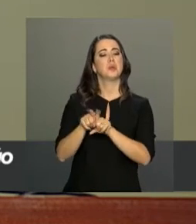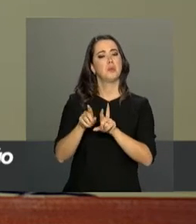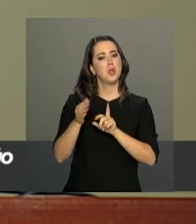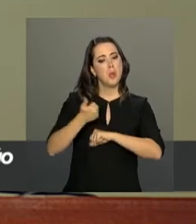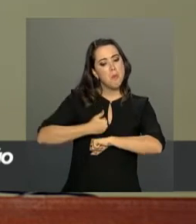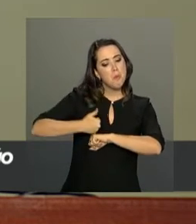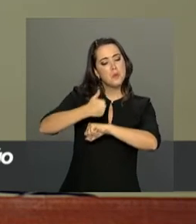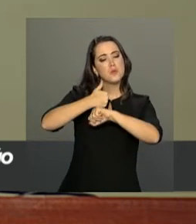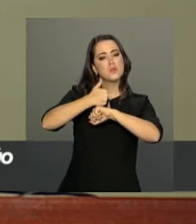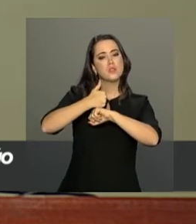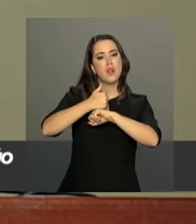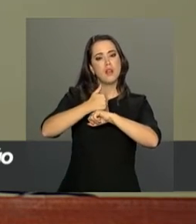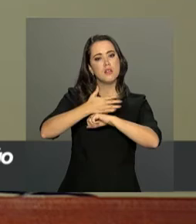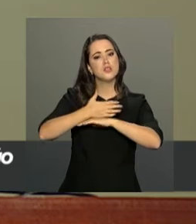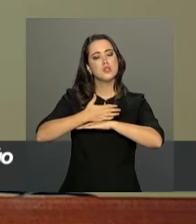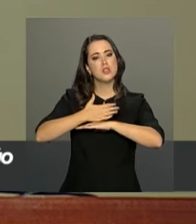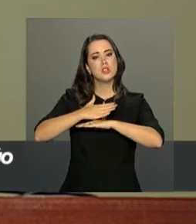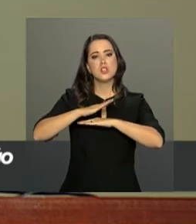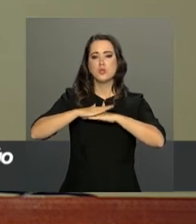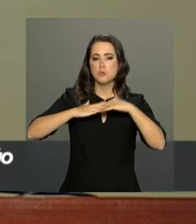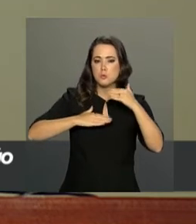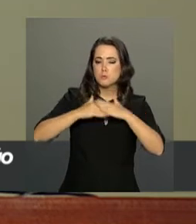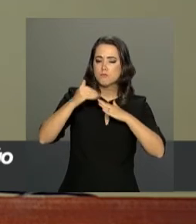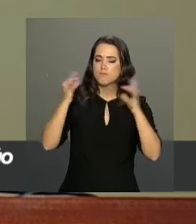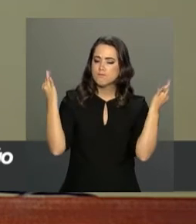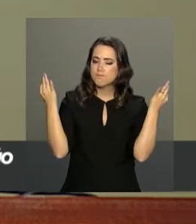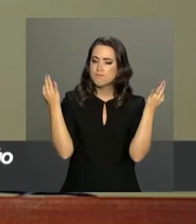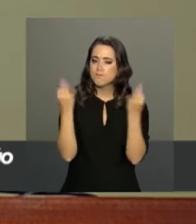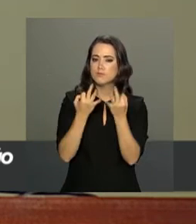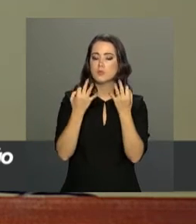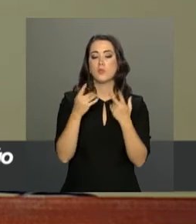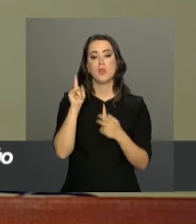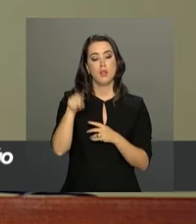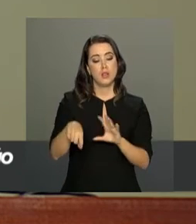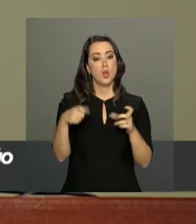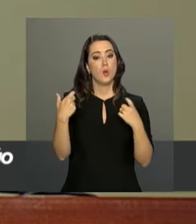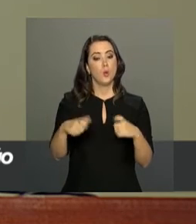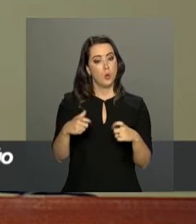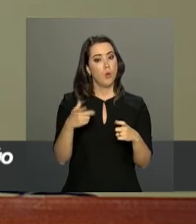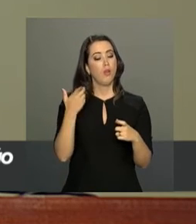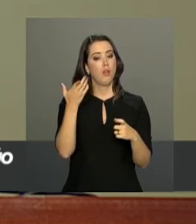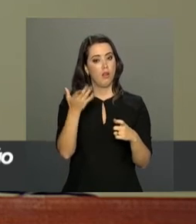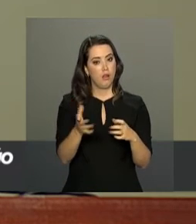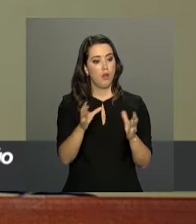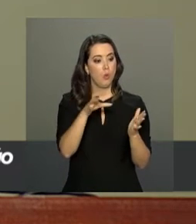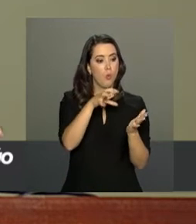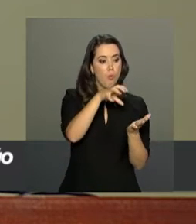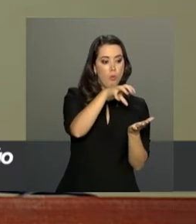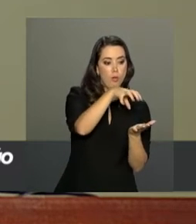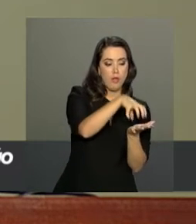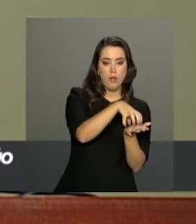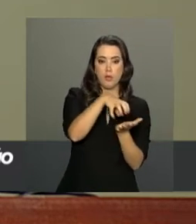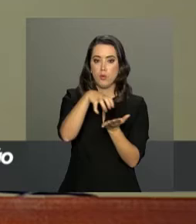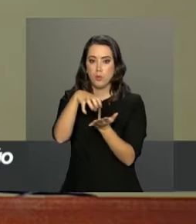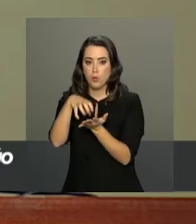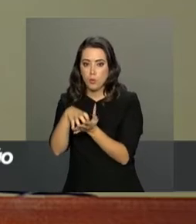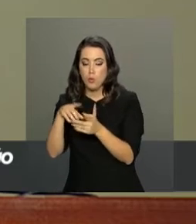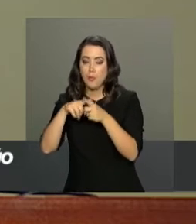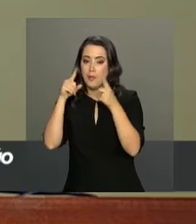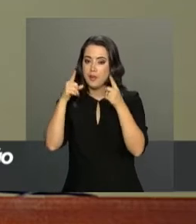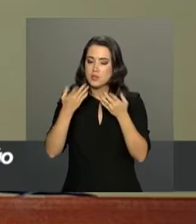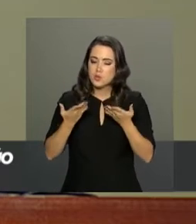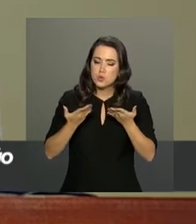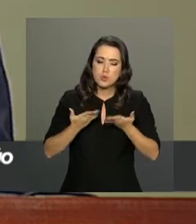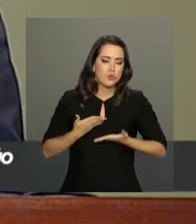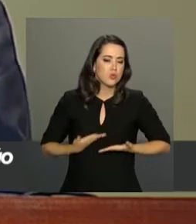competência na administração pública é uma instituição que presta você repetitivo mas presta